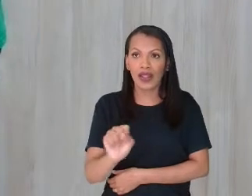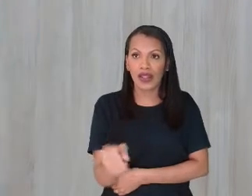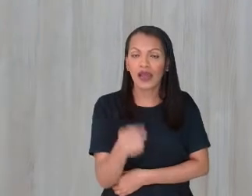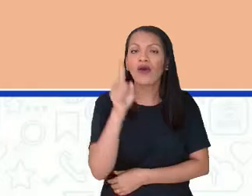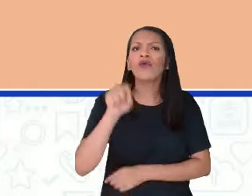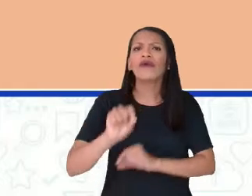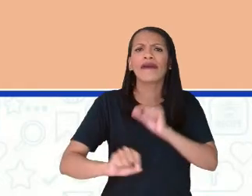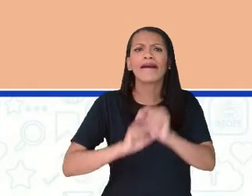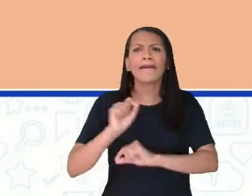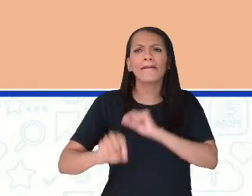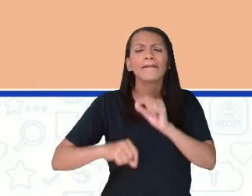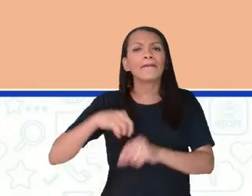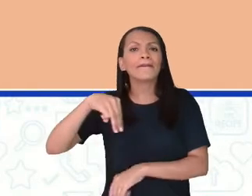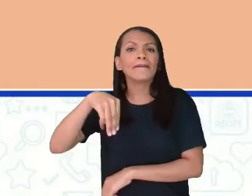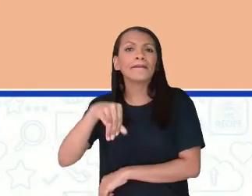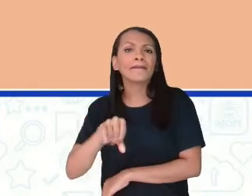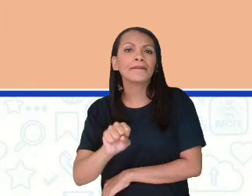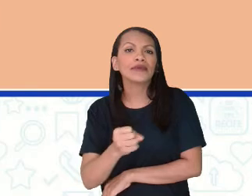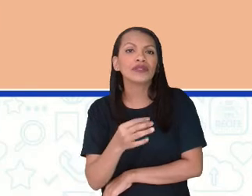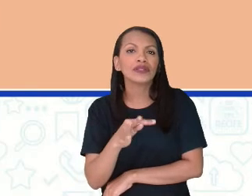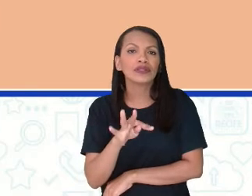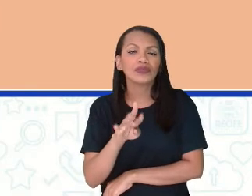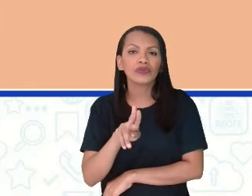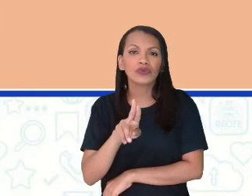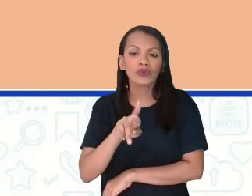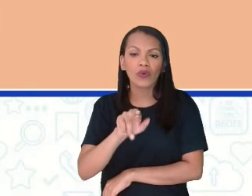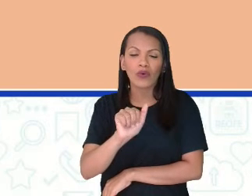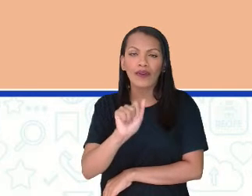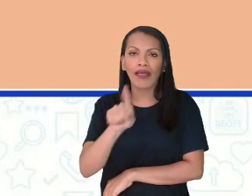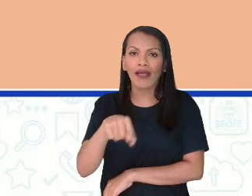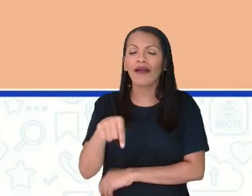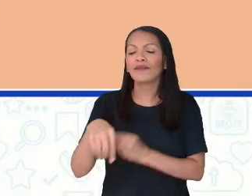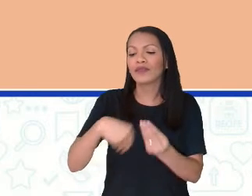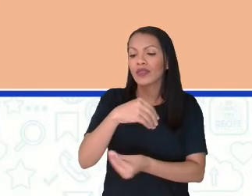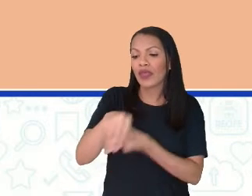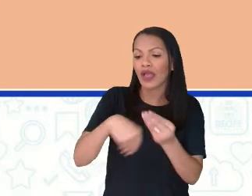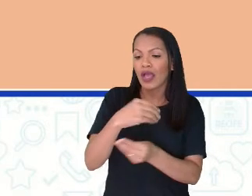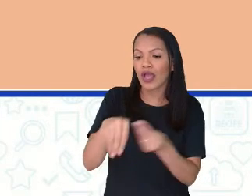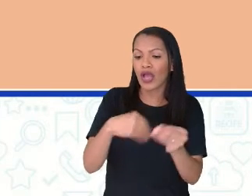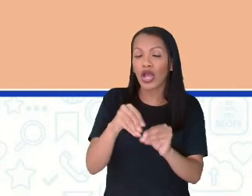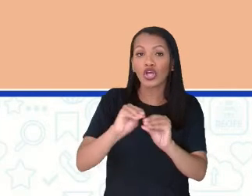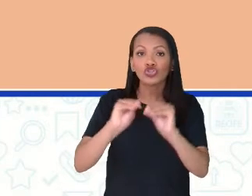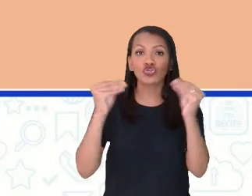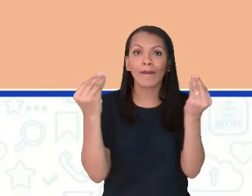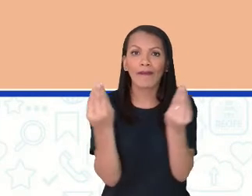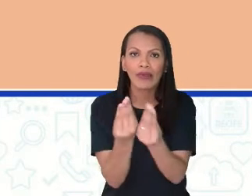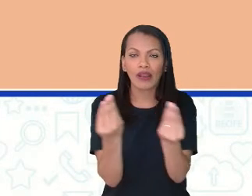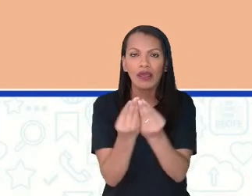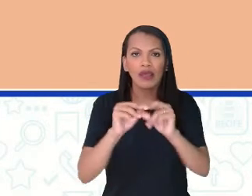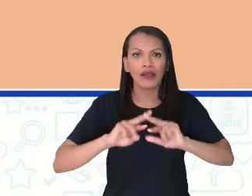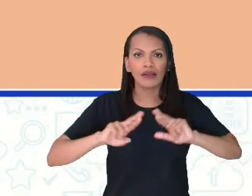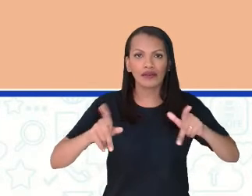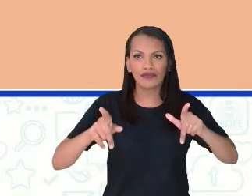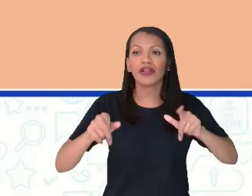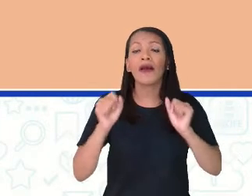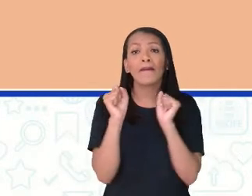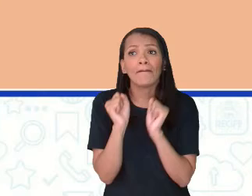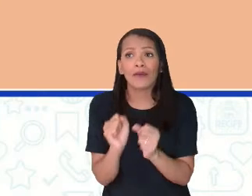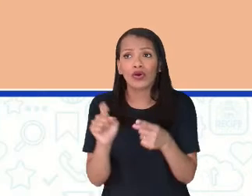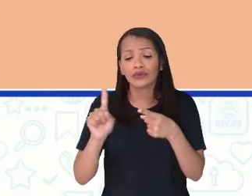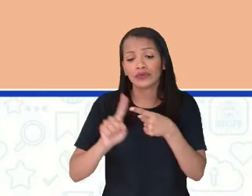ou mais, né, substâncias diferentes. E essas misturas, elas podem ser classificadas em mistura homogênea ou